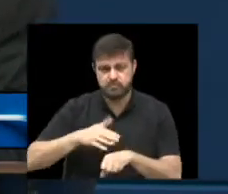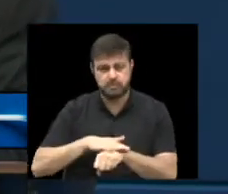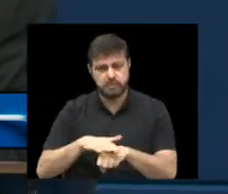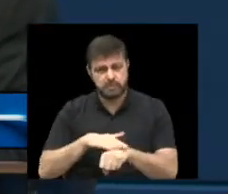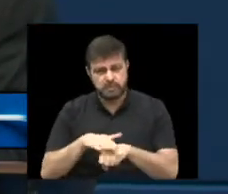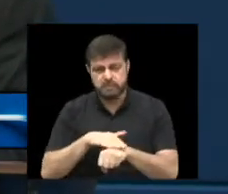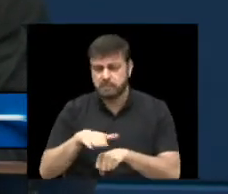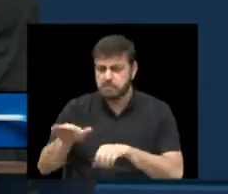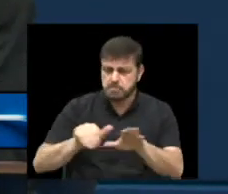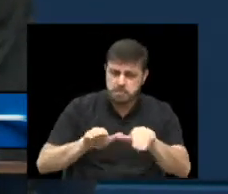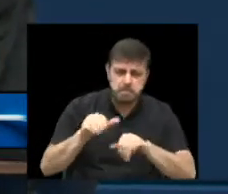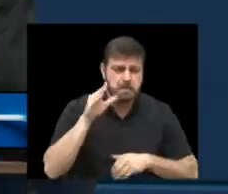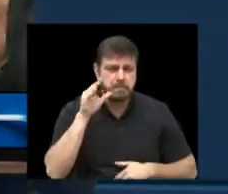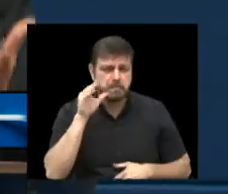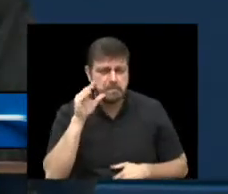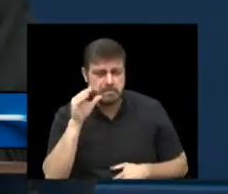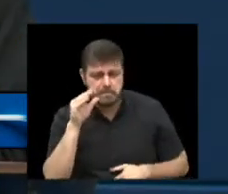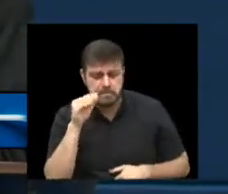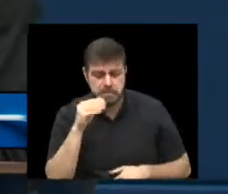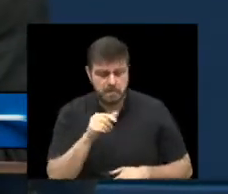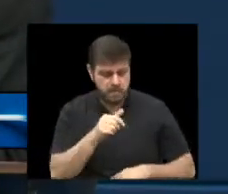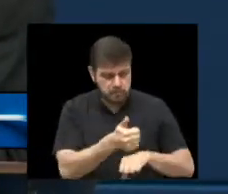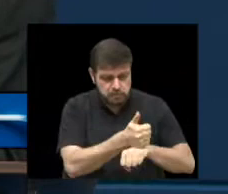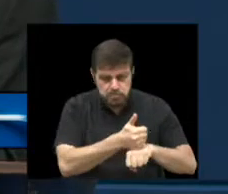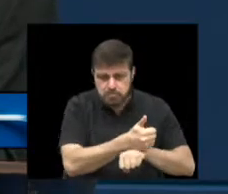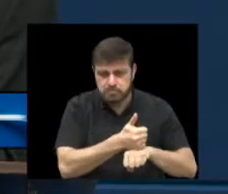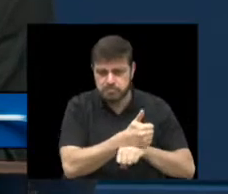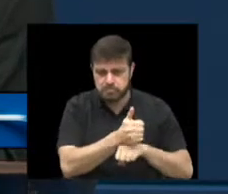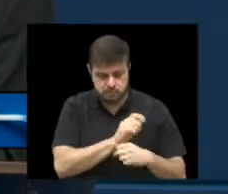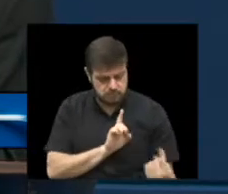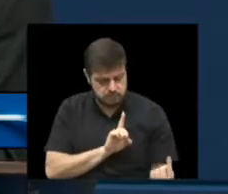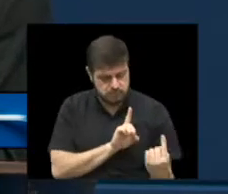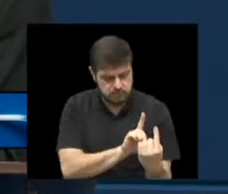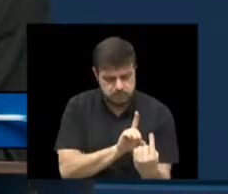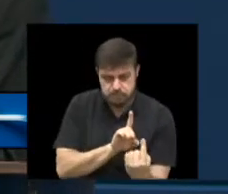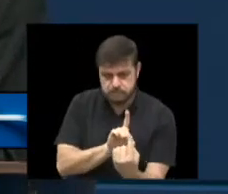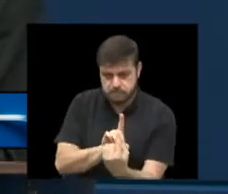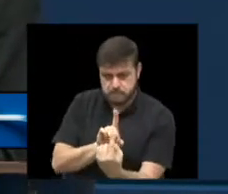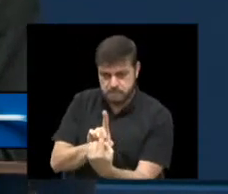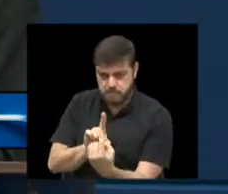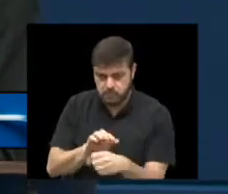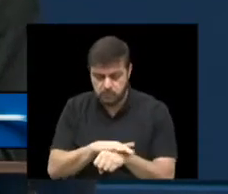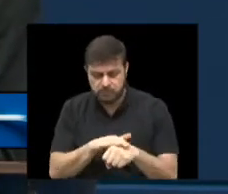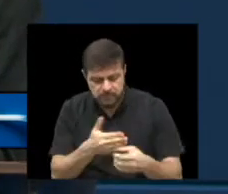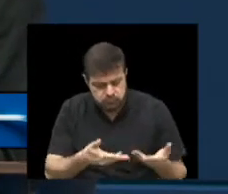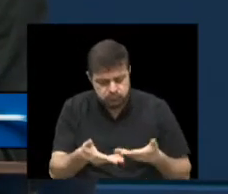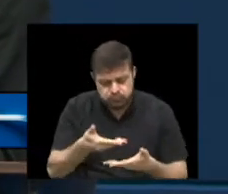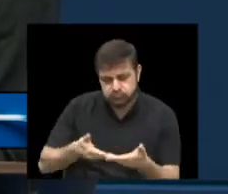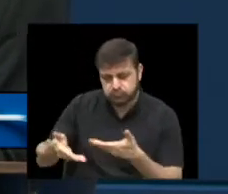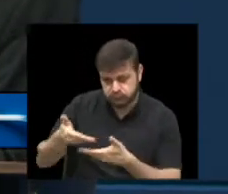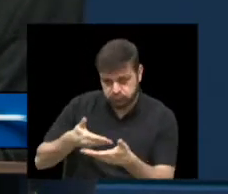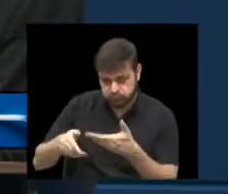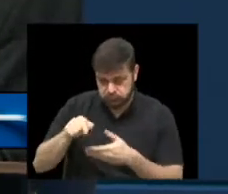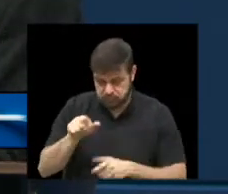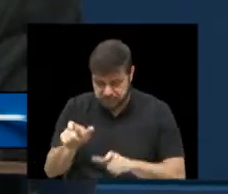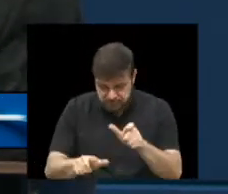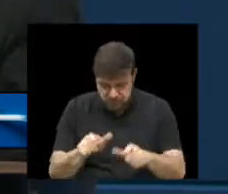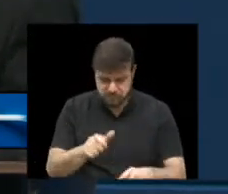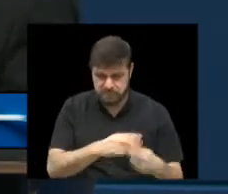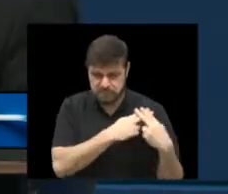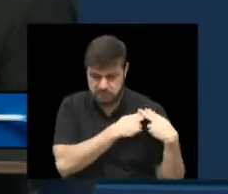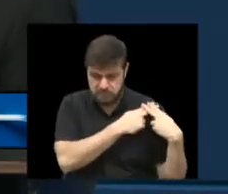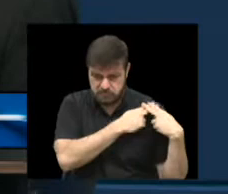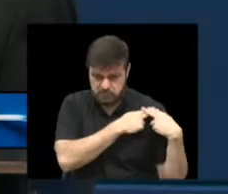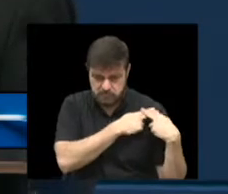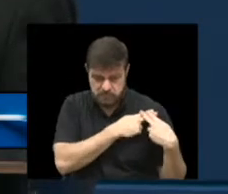os funcionários, com os técnicos, com os responsáveis do PAE Serviço. E também, uma coisa